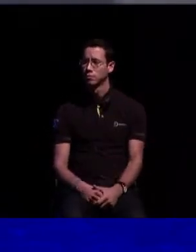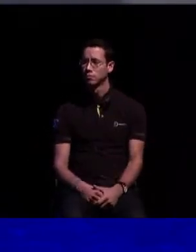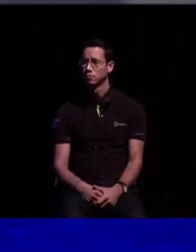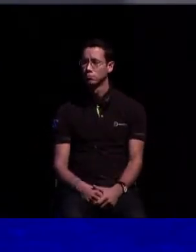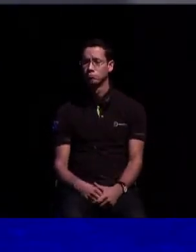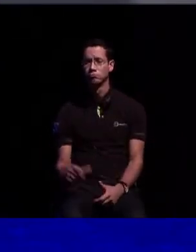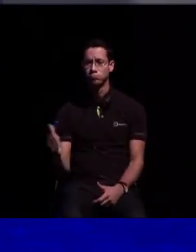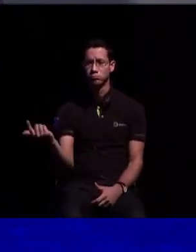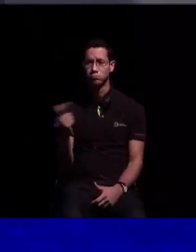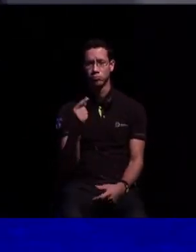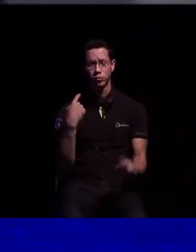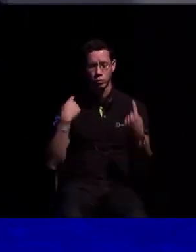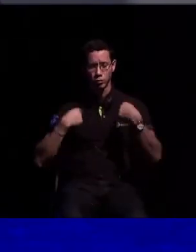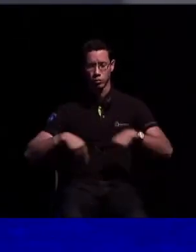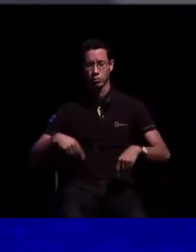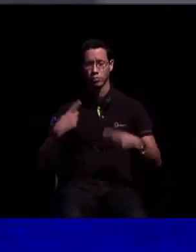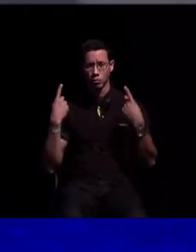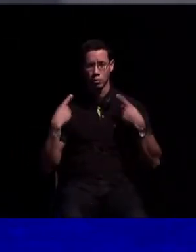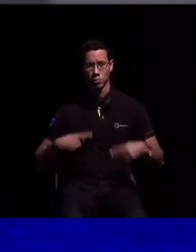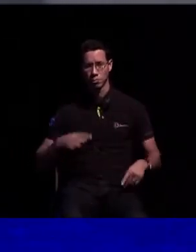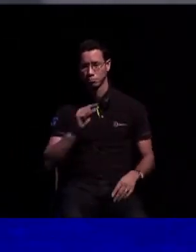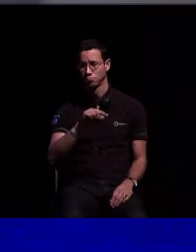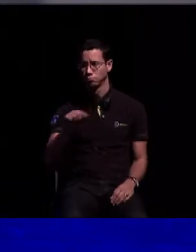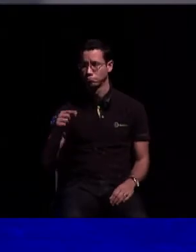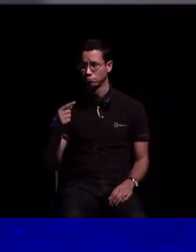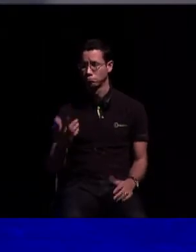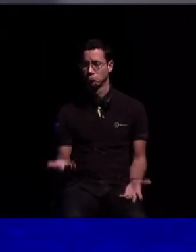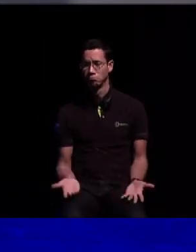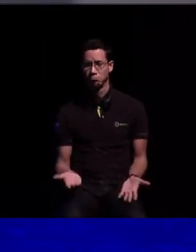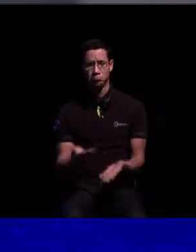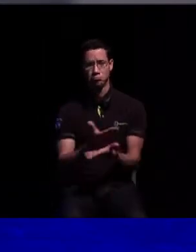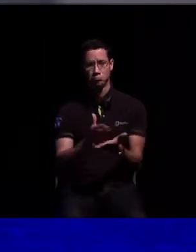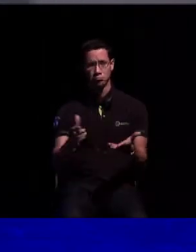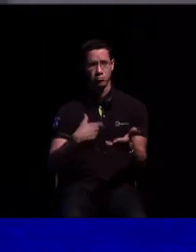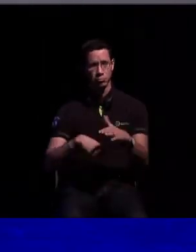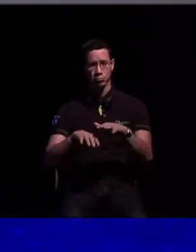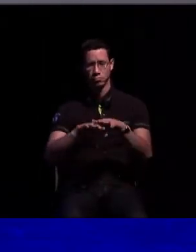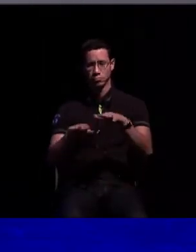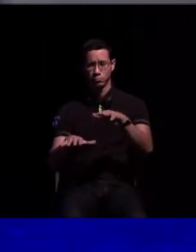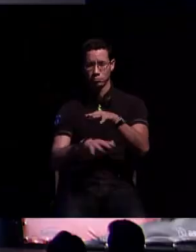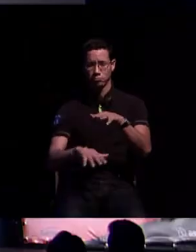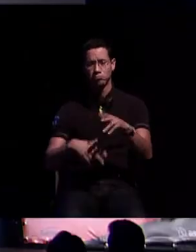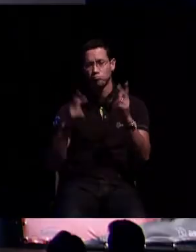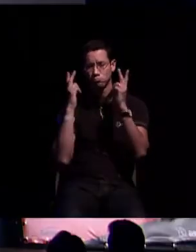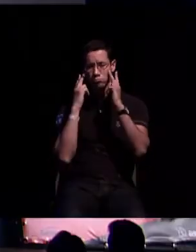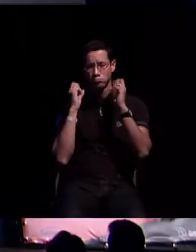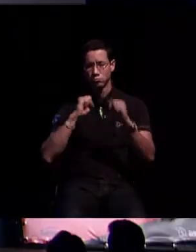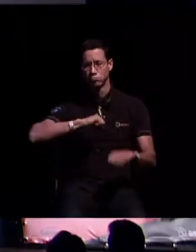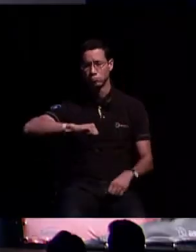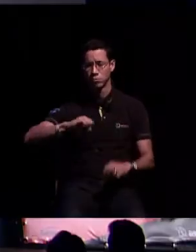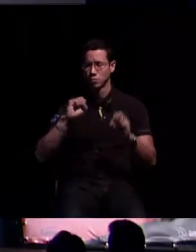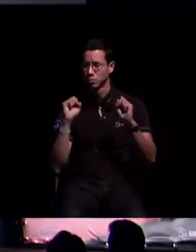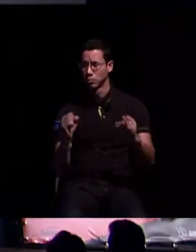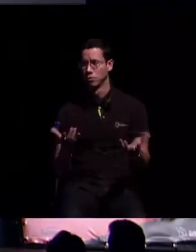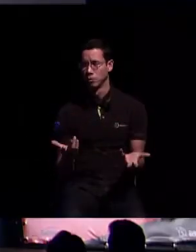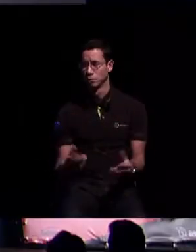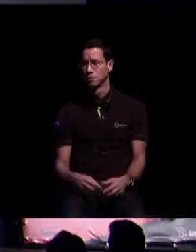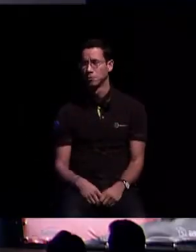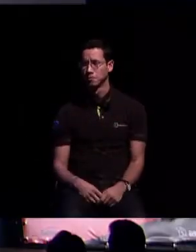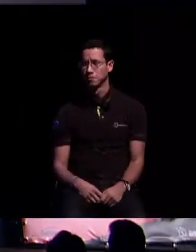a noção de corporalidade humana, ela é animalizada, né? Então, o animal você pode matar. É por conta disso que a gente mata